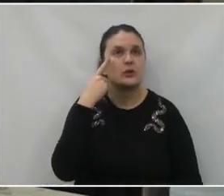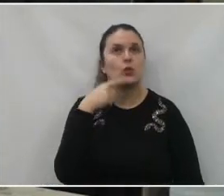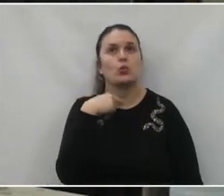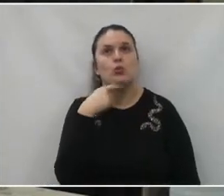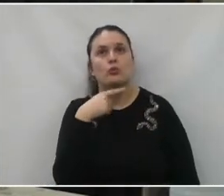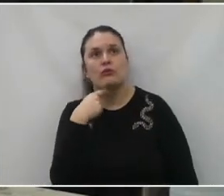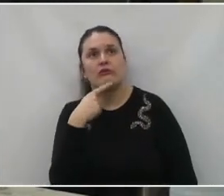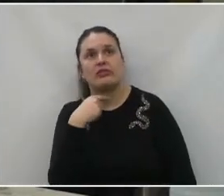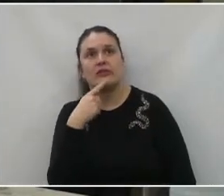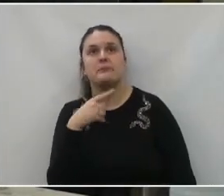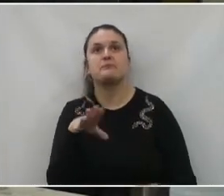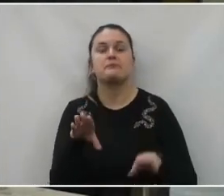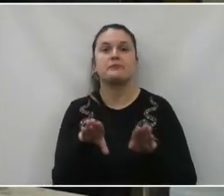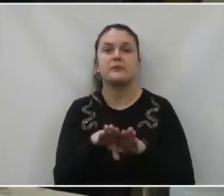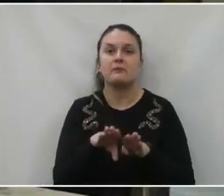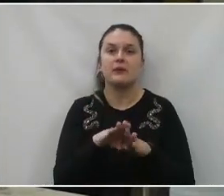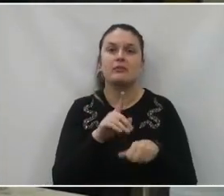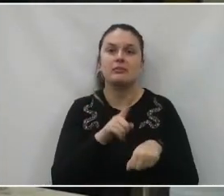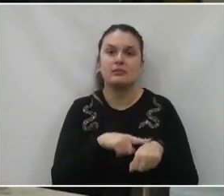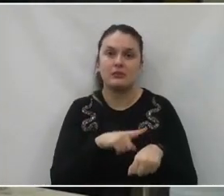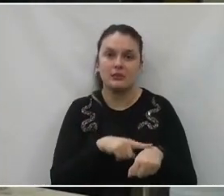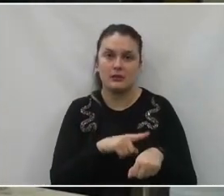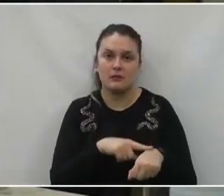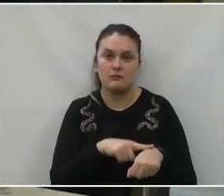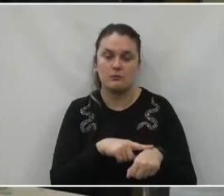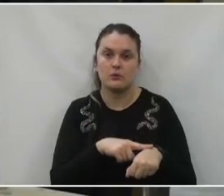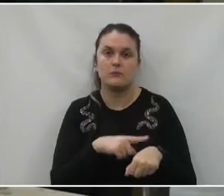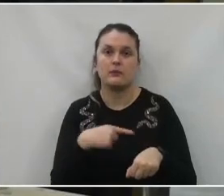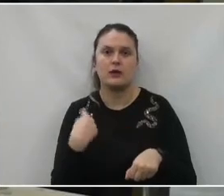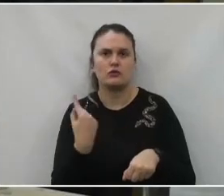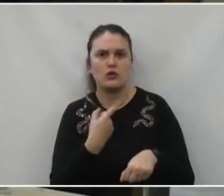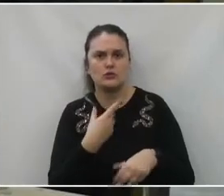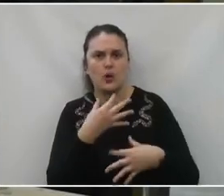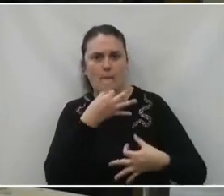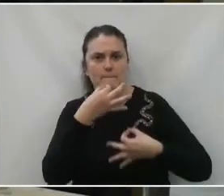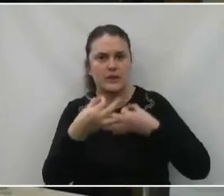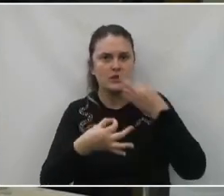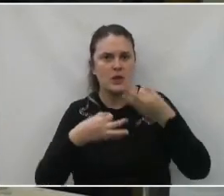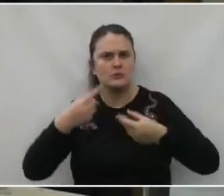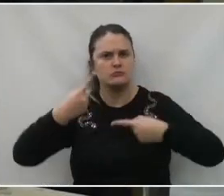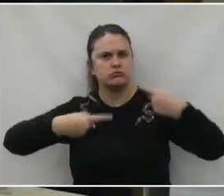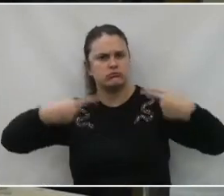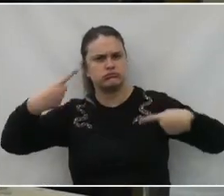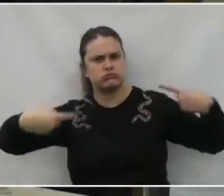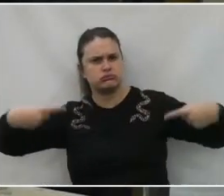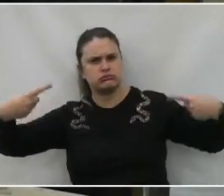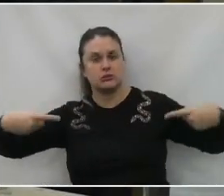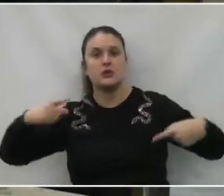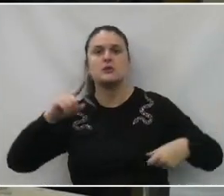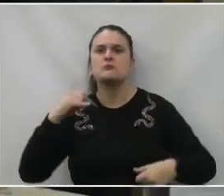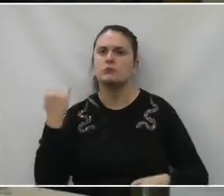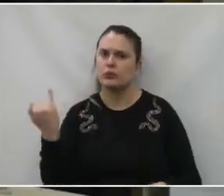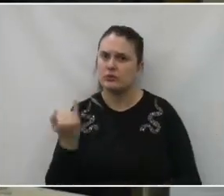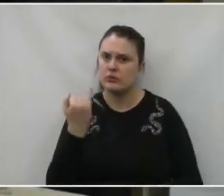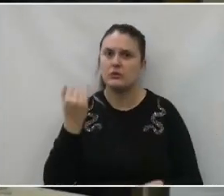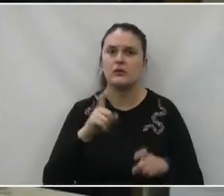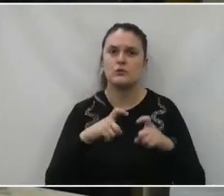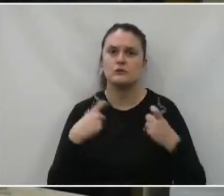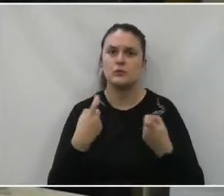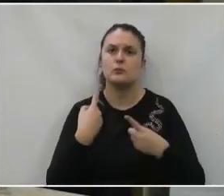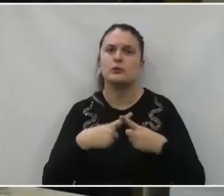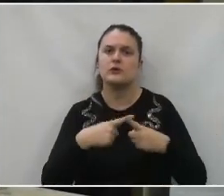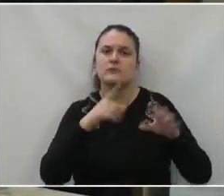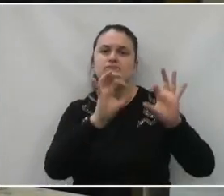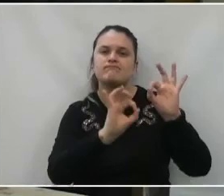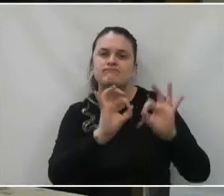dúvidas e ter espaço também para nossas opiniões. Foi muito importante essa reunião, porque o